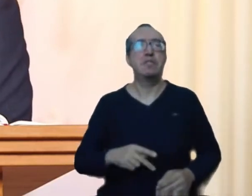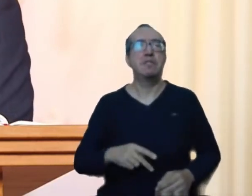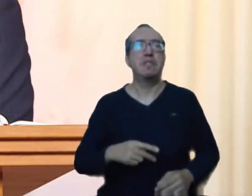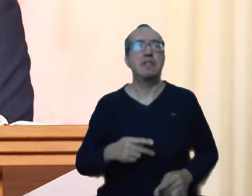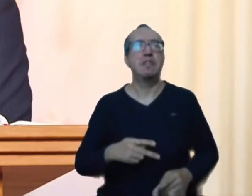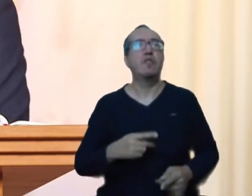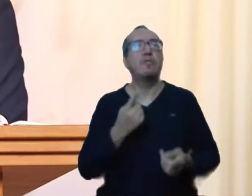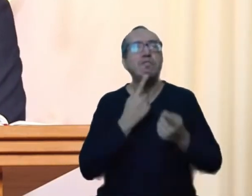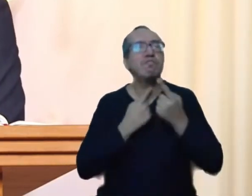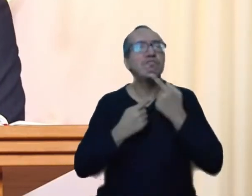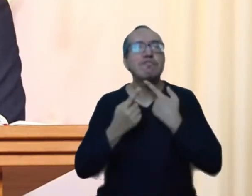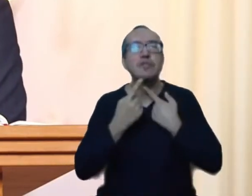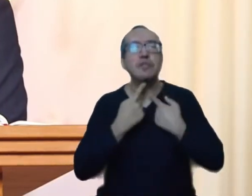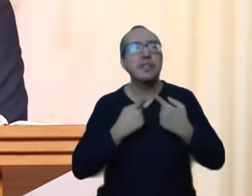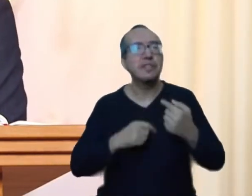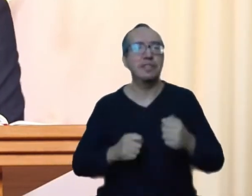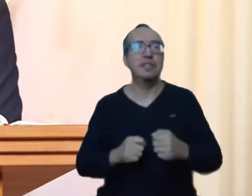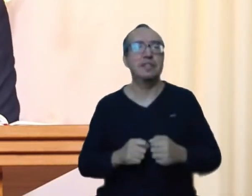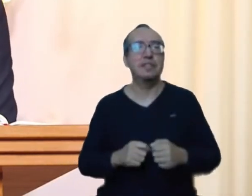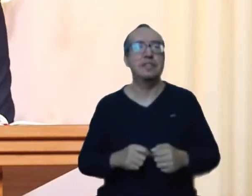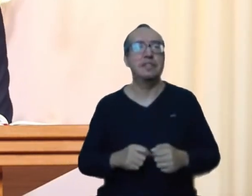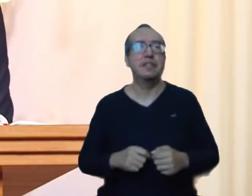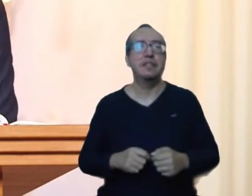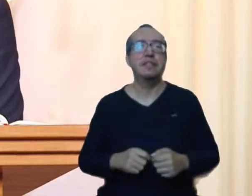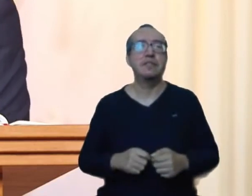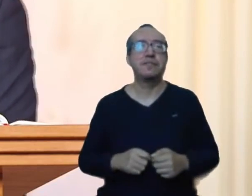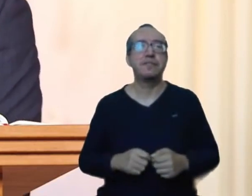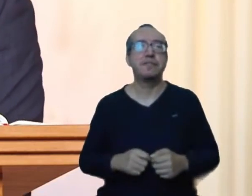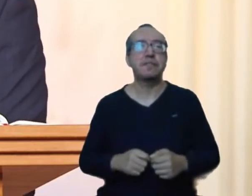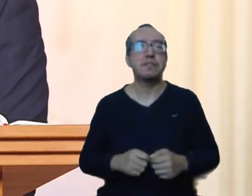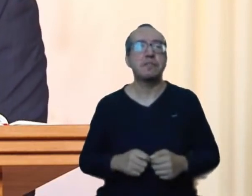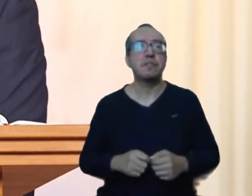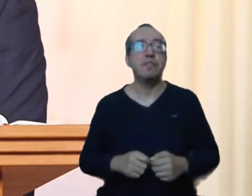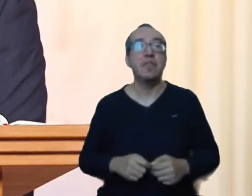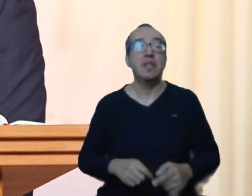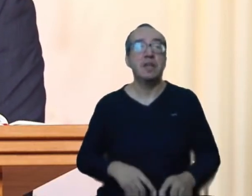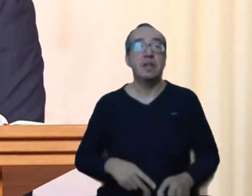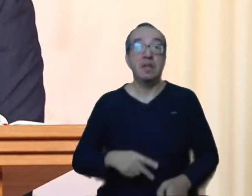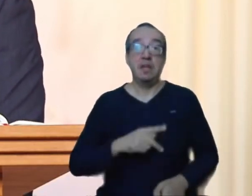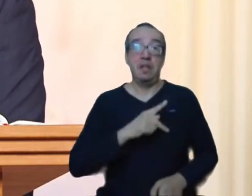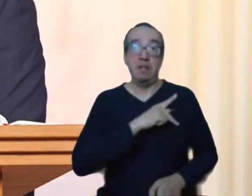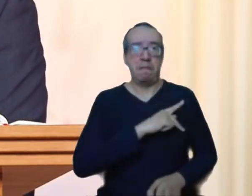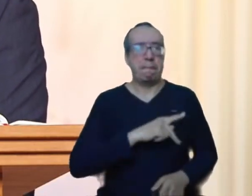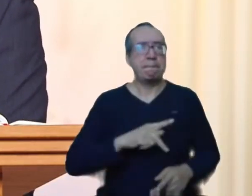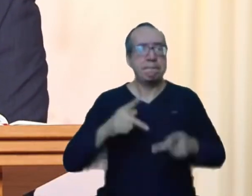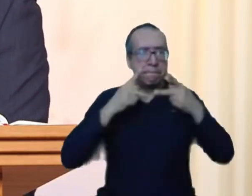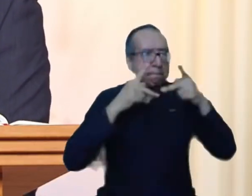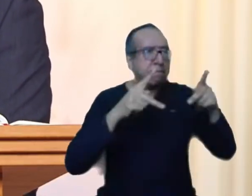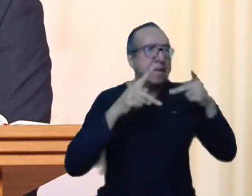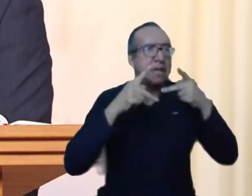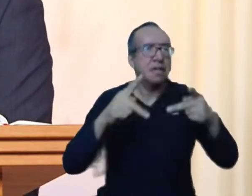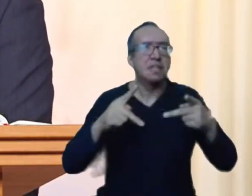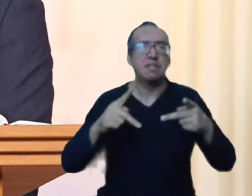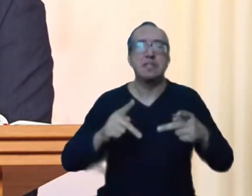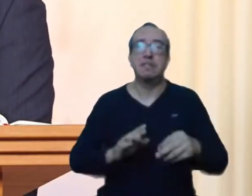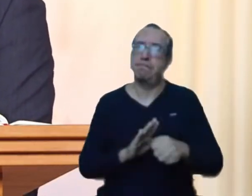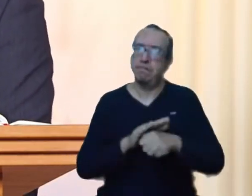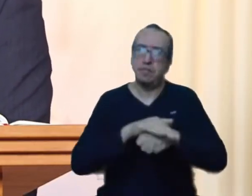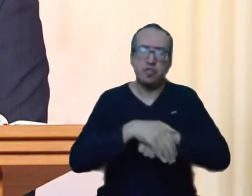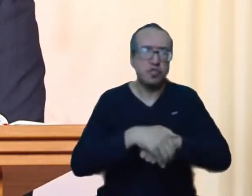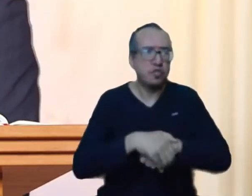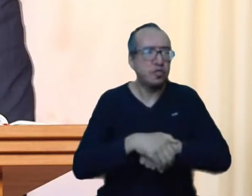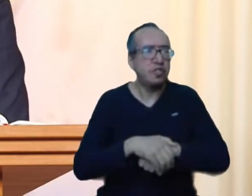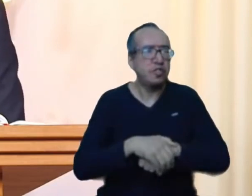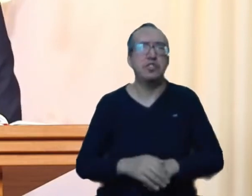você passaria a noite toda em reunião, sabendo que no dia seguinte você teria que viajar? Paulo, quando ele diz assim, eu